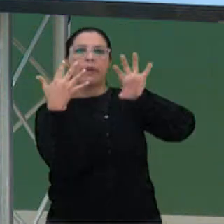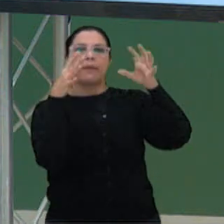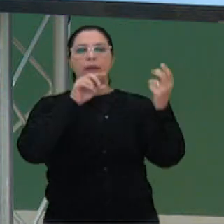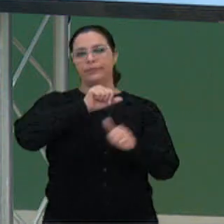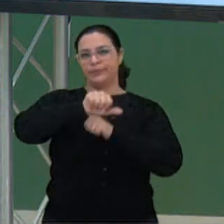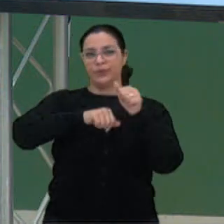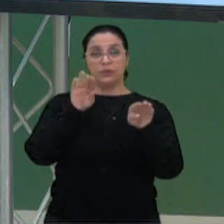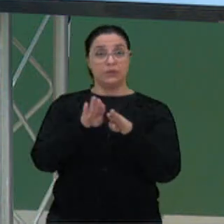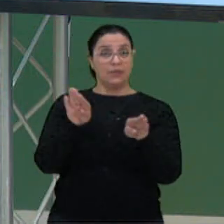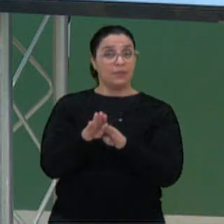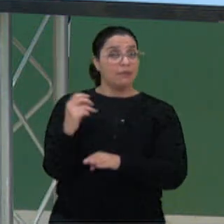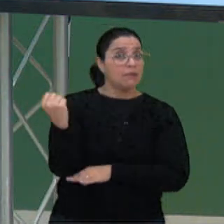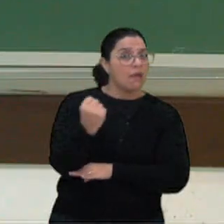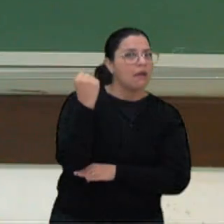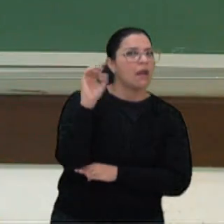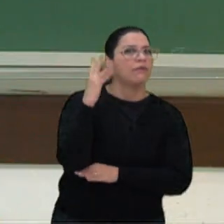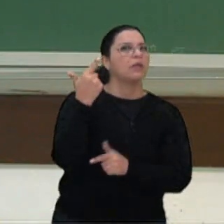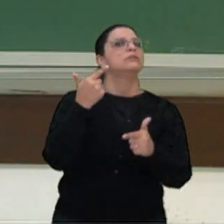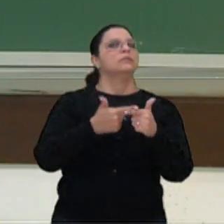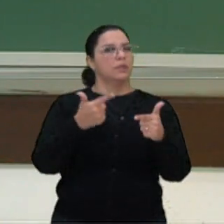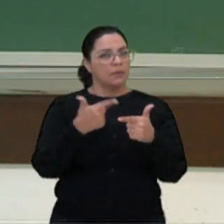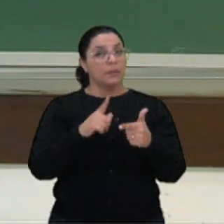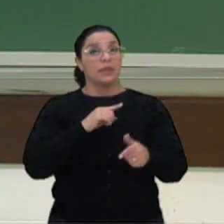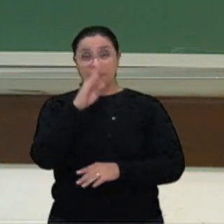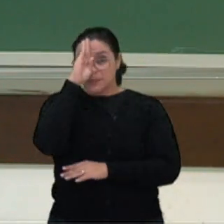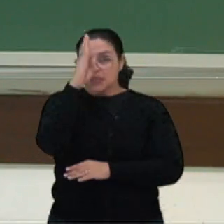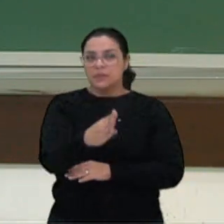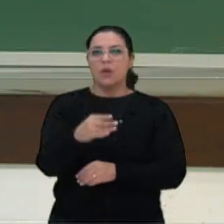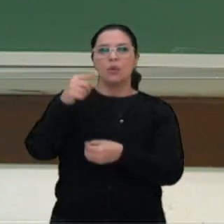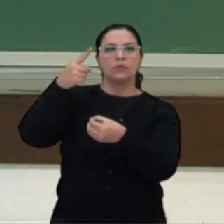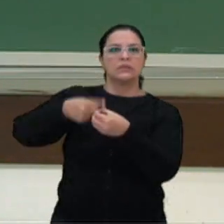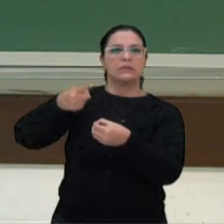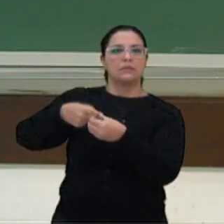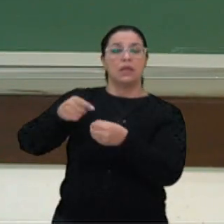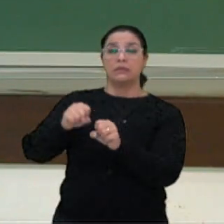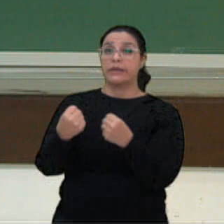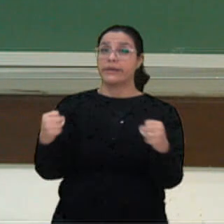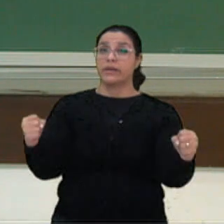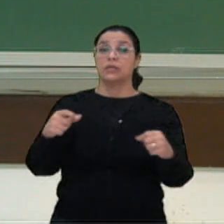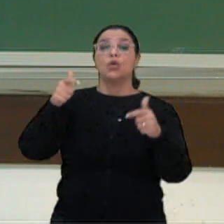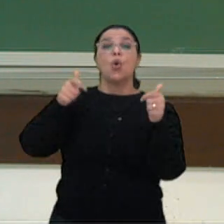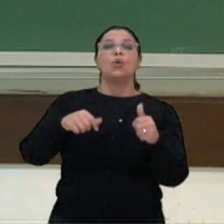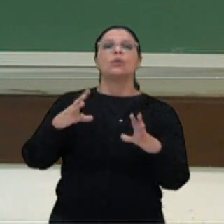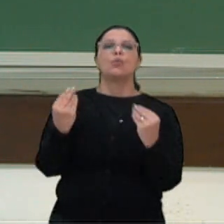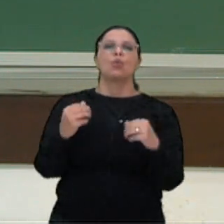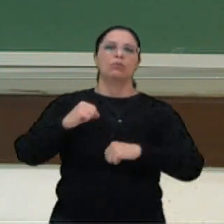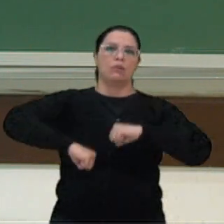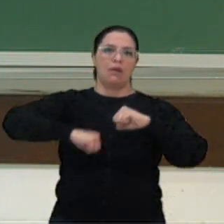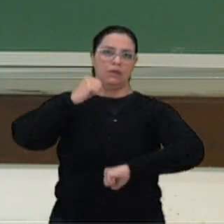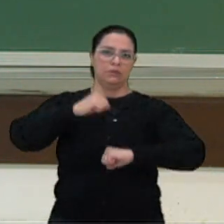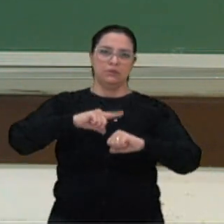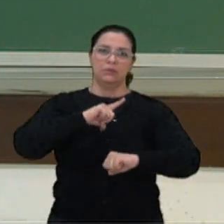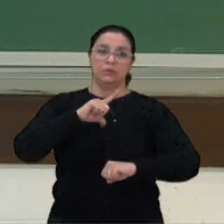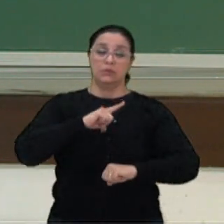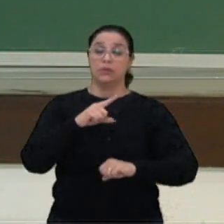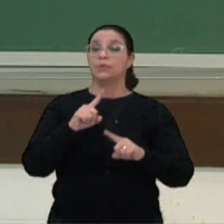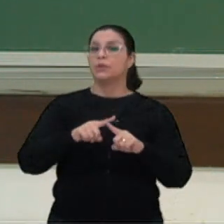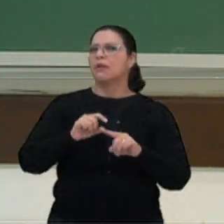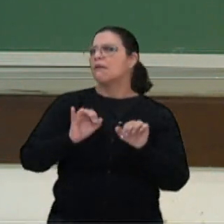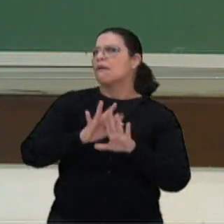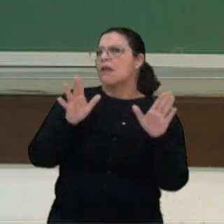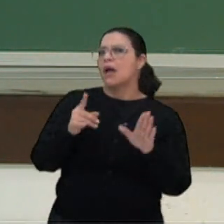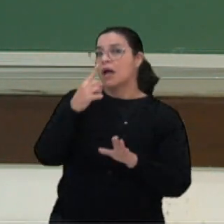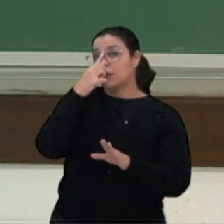que acontecem esses fatores, principalmente nos grandes centros urbanos industrializados. E claro que ele não